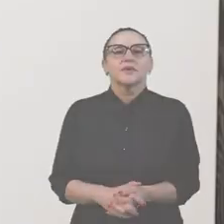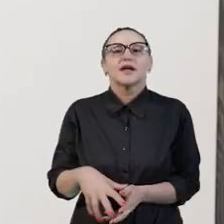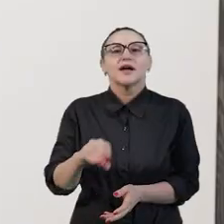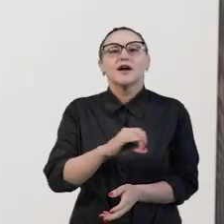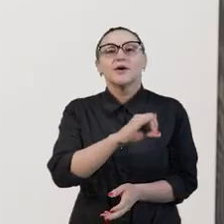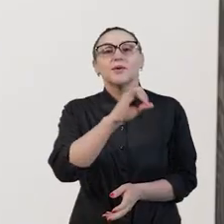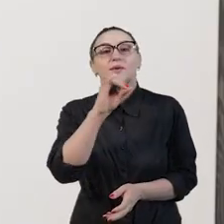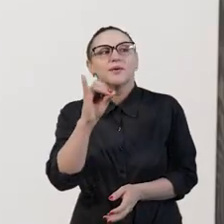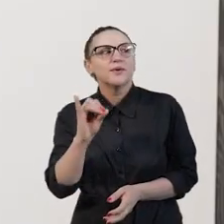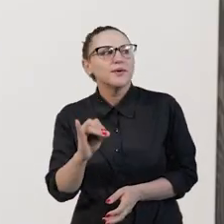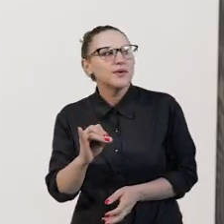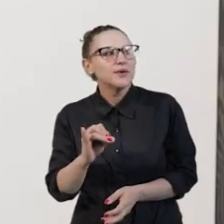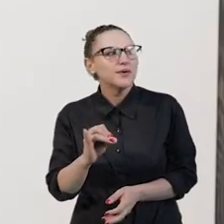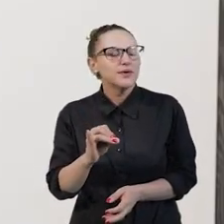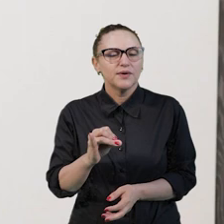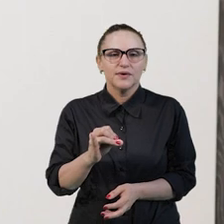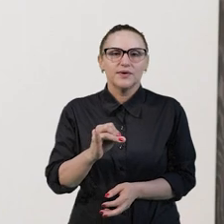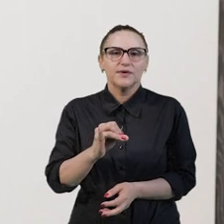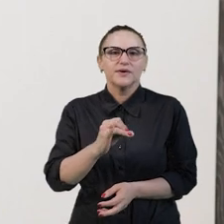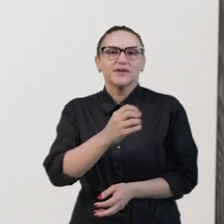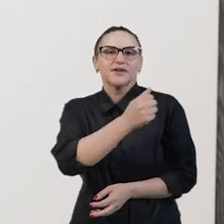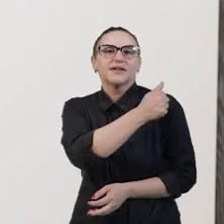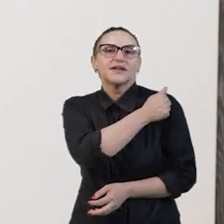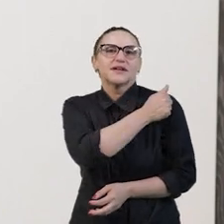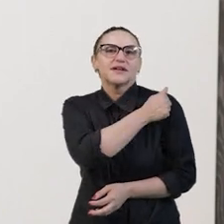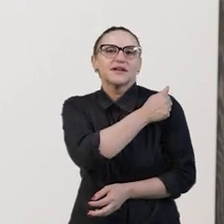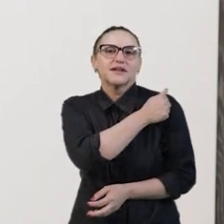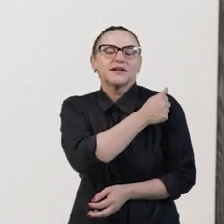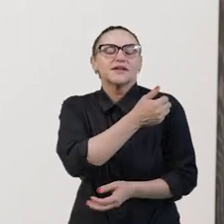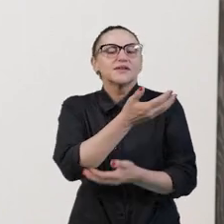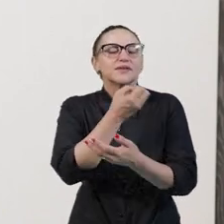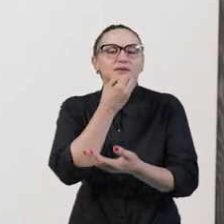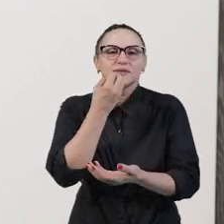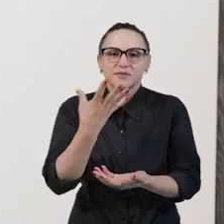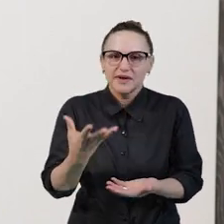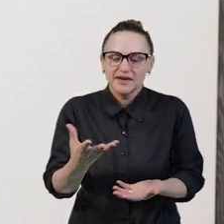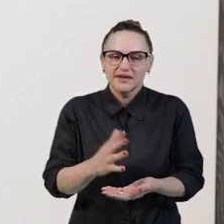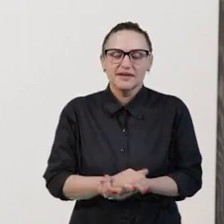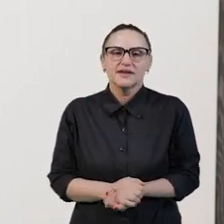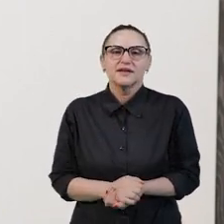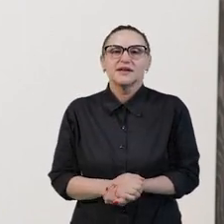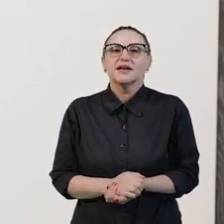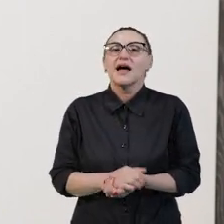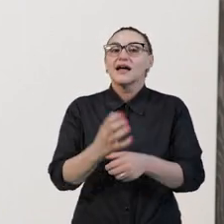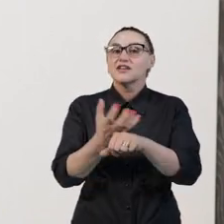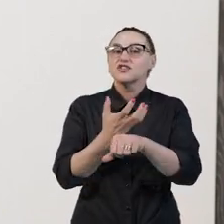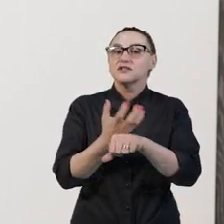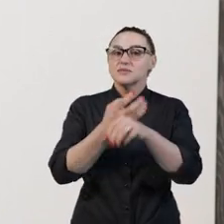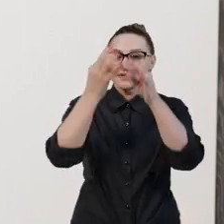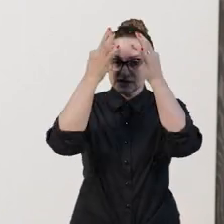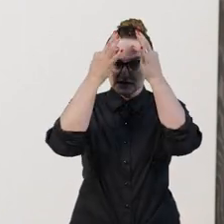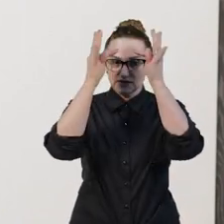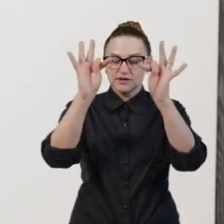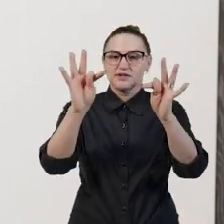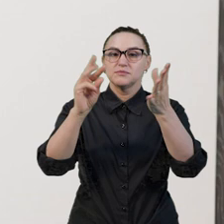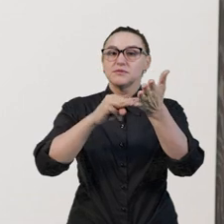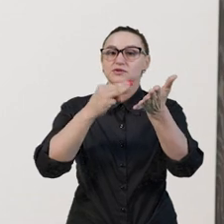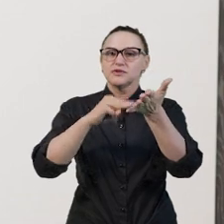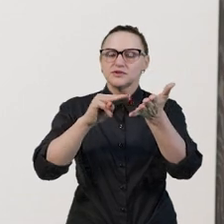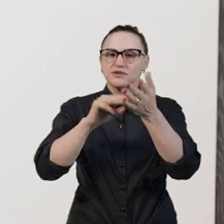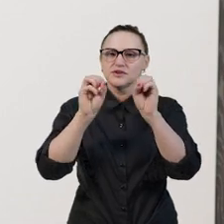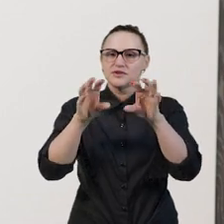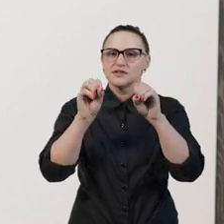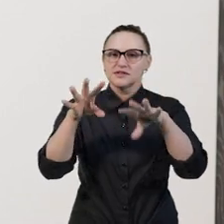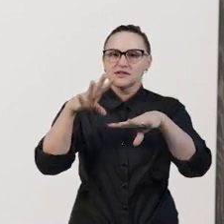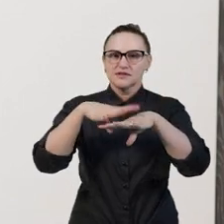Olá pessoal tudo bem Eu sou a professora vantielen estarei ministrando a disciplina de teoria e metodologia do